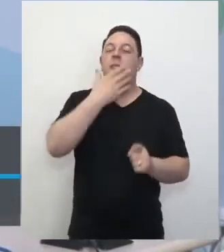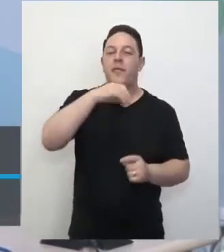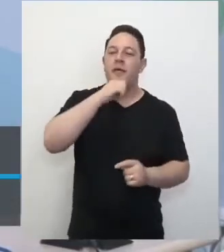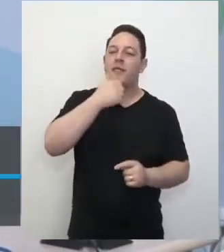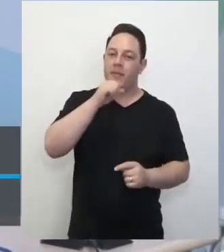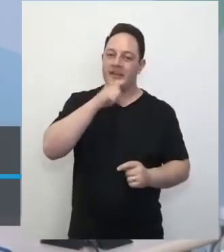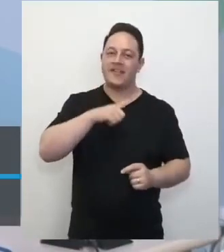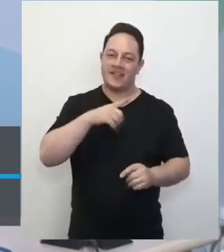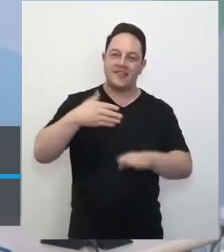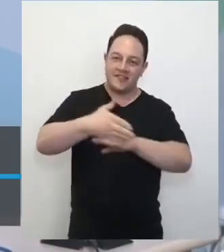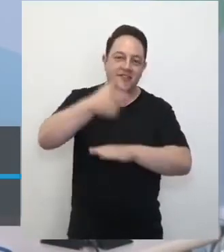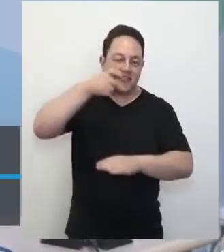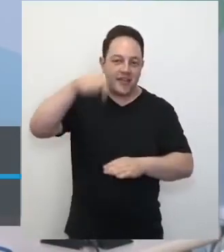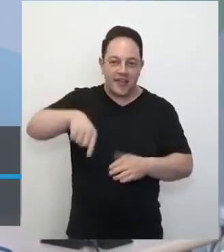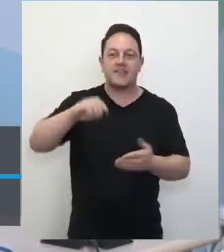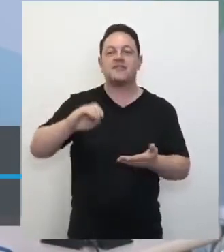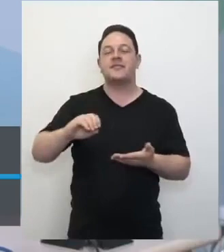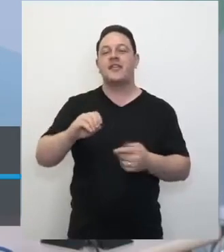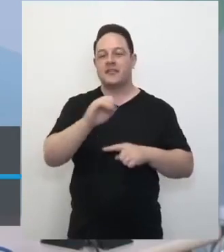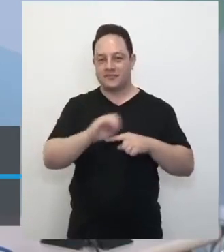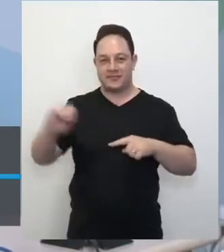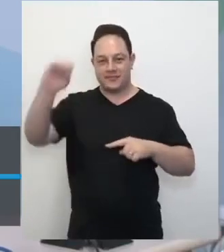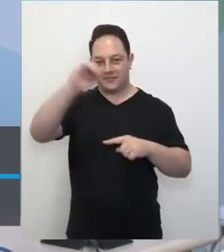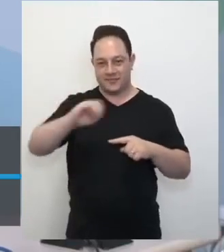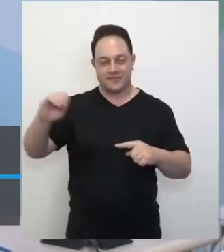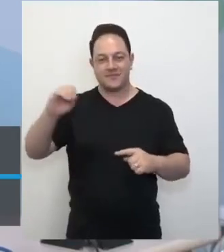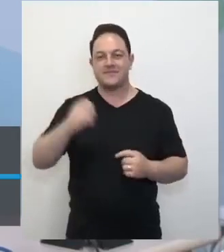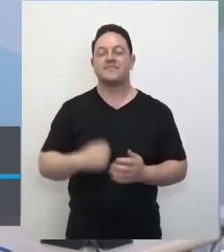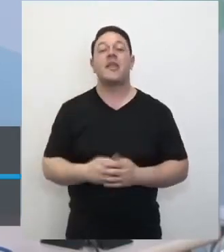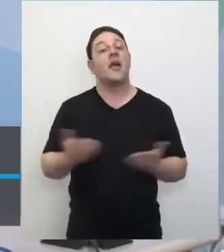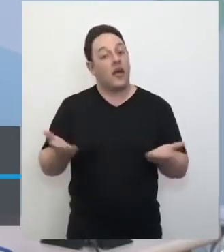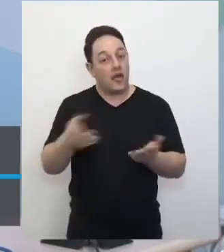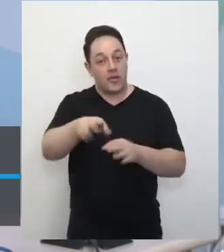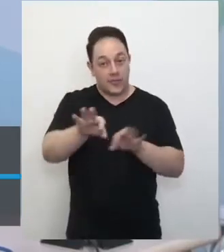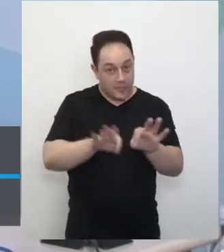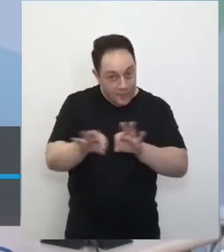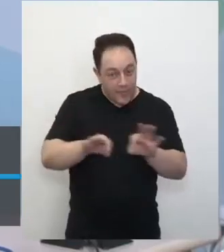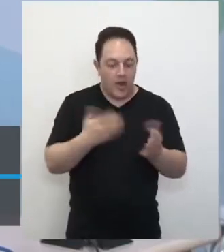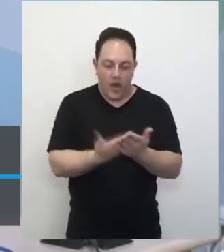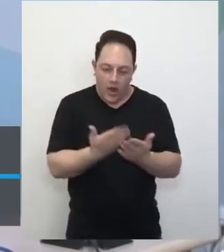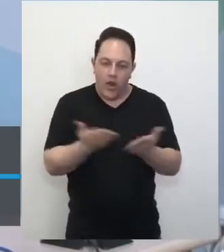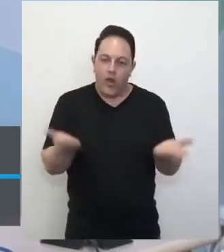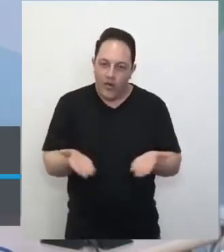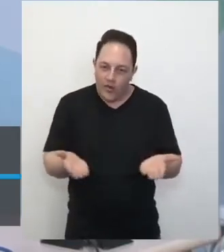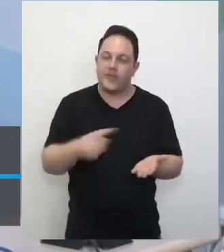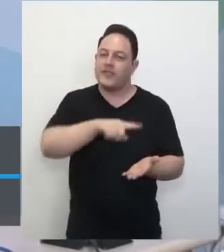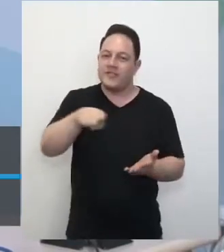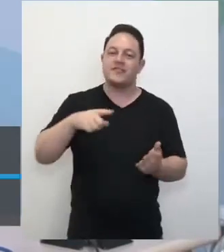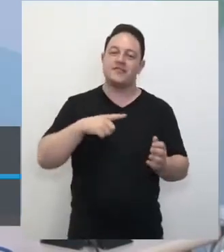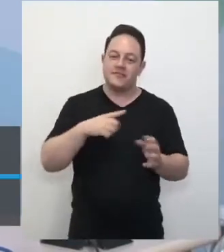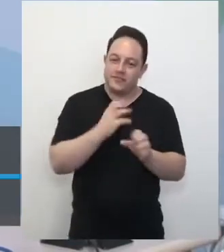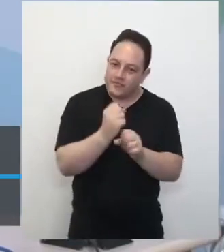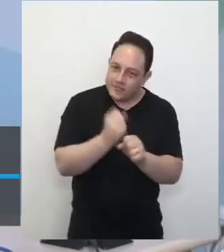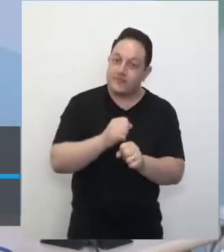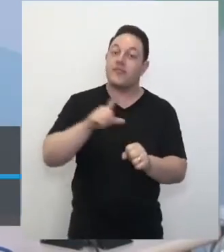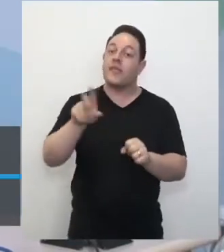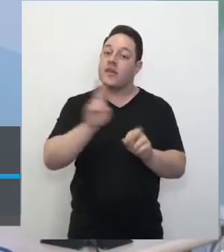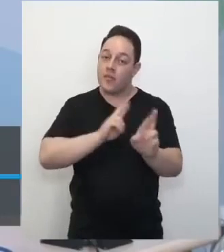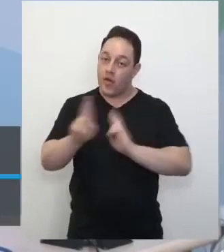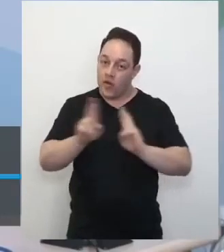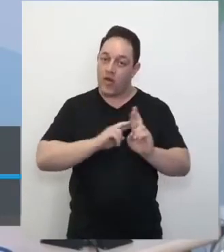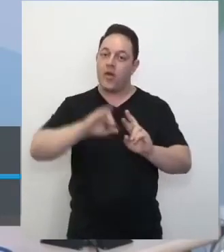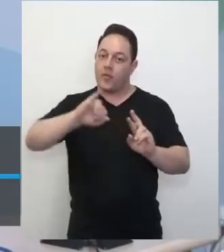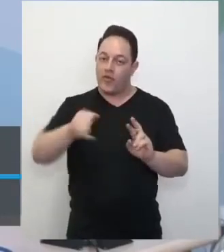aqui no centro de mídias é um se prepare para aula de hoje vamos fazer várias continhas faça todas as continhas acompanha aula Mande as respostas